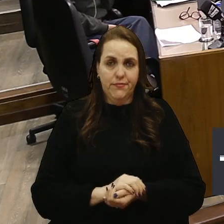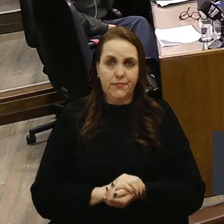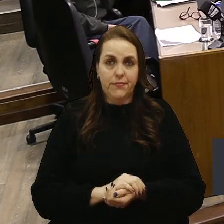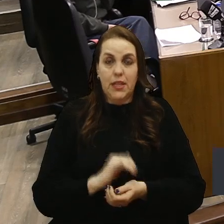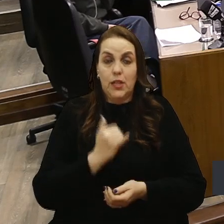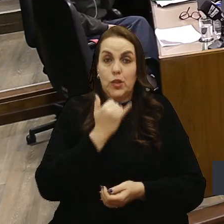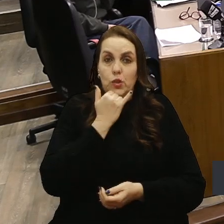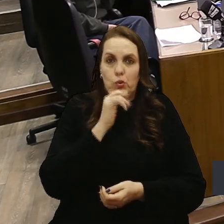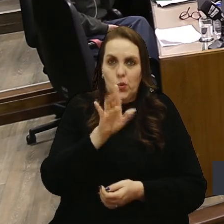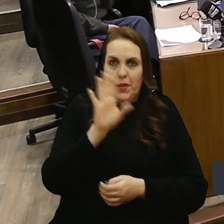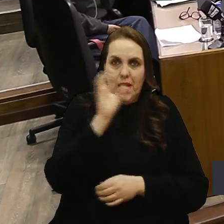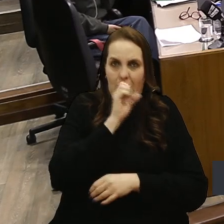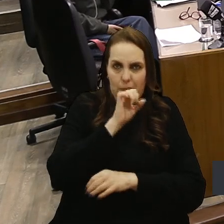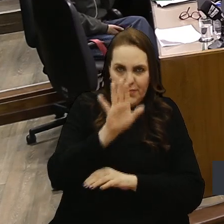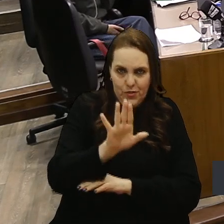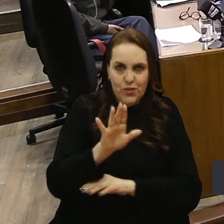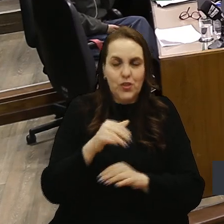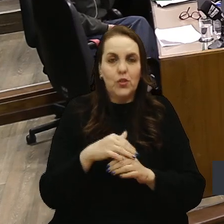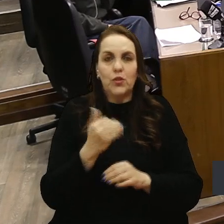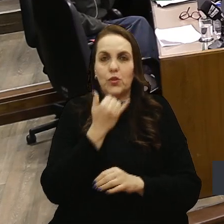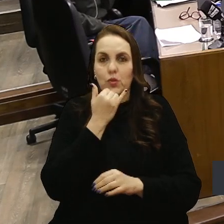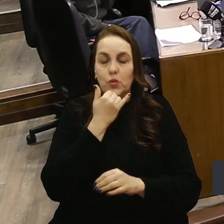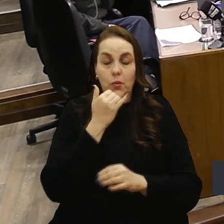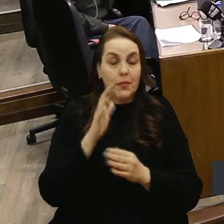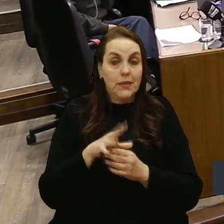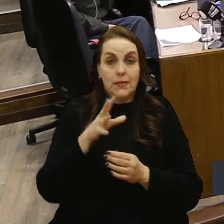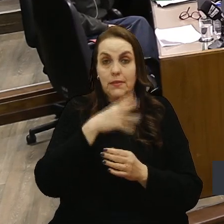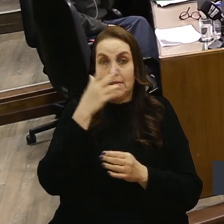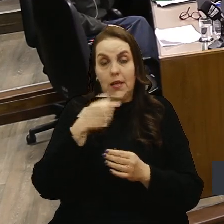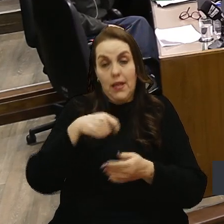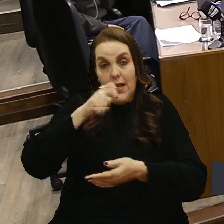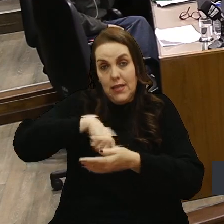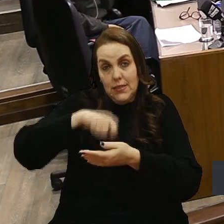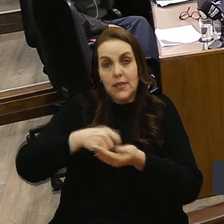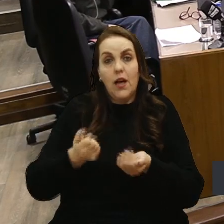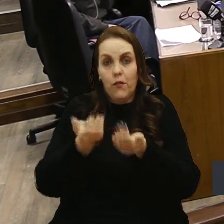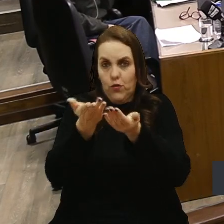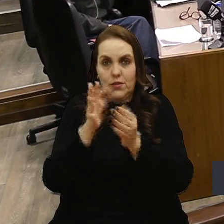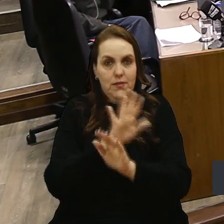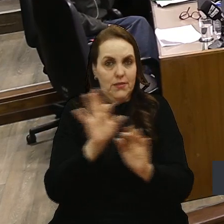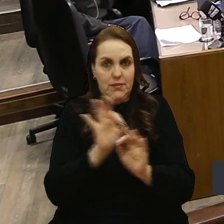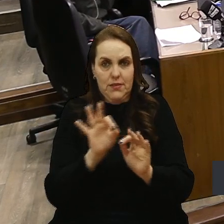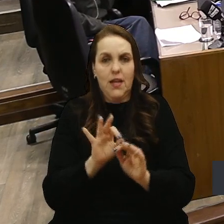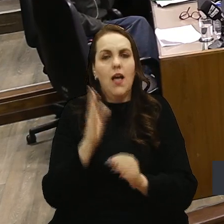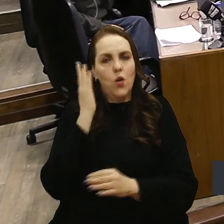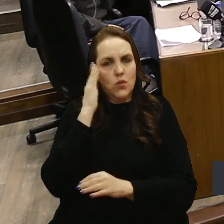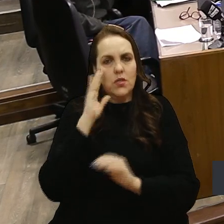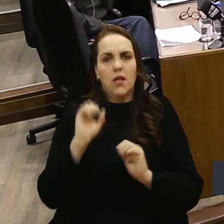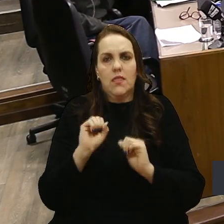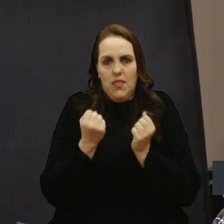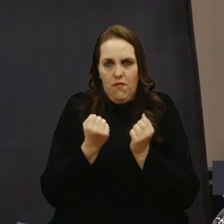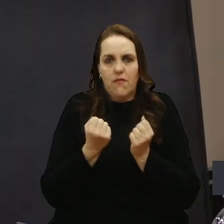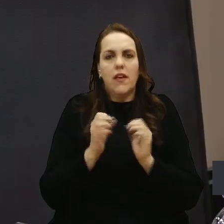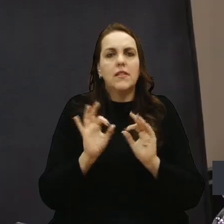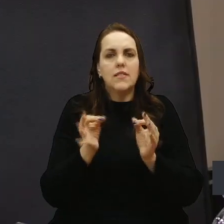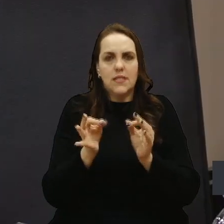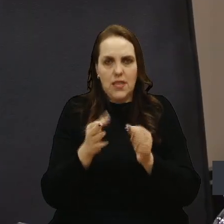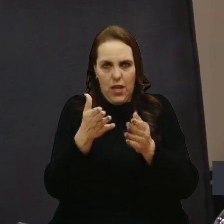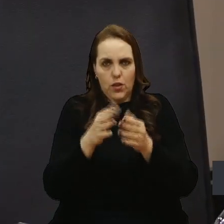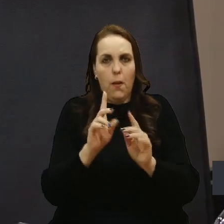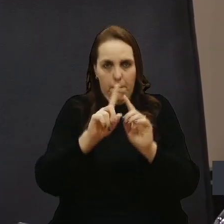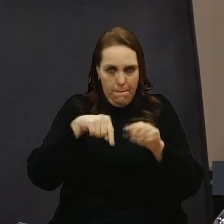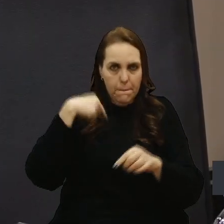acho que a gente se passou e pela loucura acabamos não levando para vocês assinar, né? Mas eu sei que vocês defendem isso, estão do lado certo, pode ter certeza na próxima